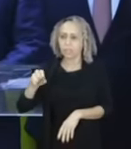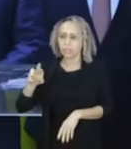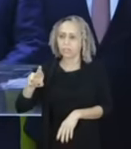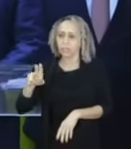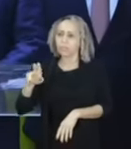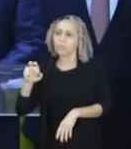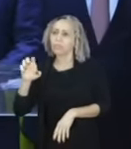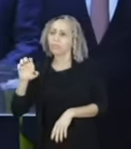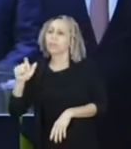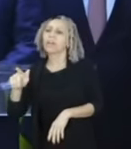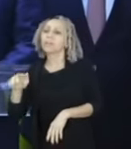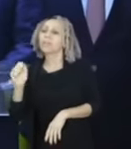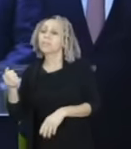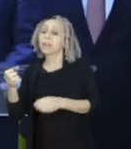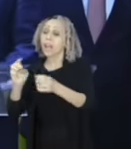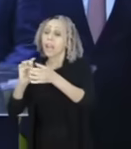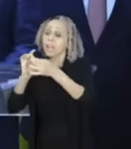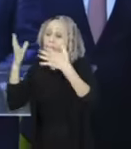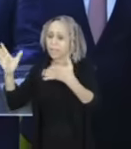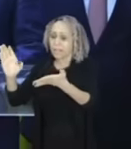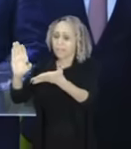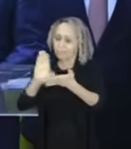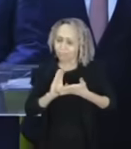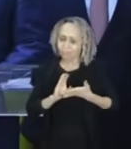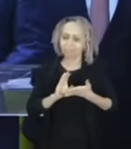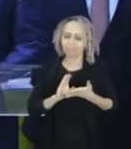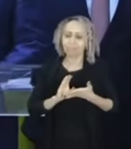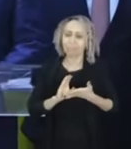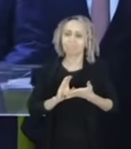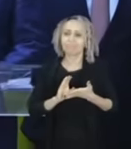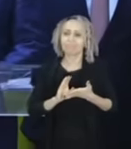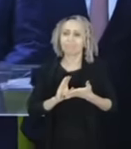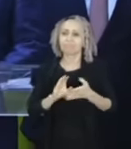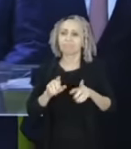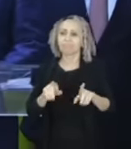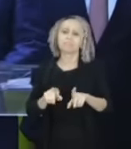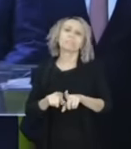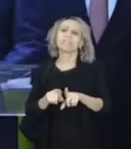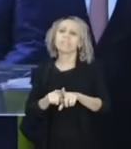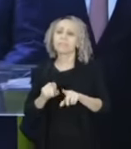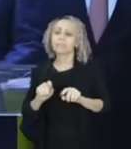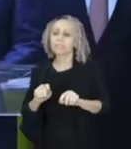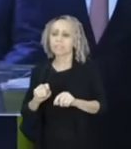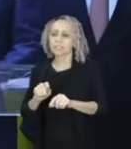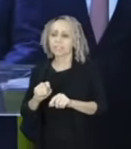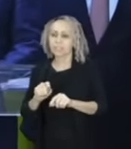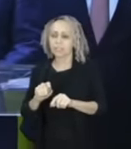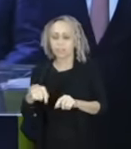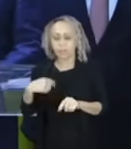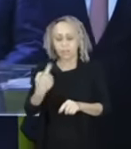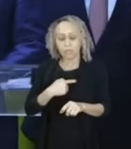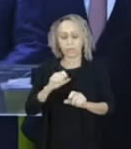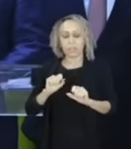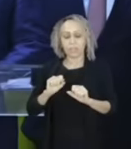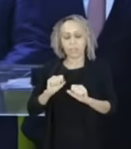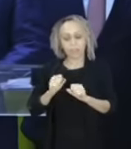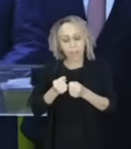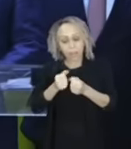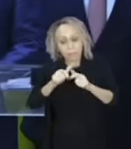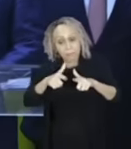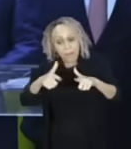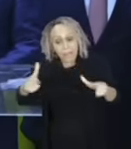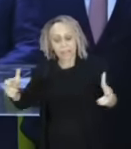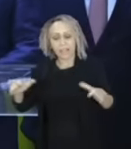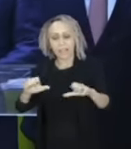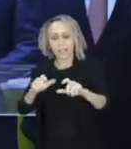ele tem portanto liberdade e eles vão ampliar as possibilidades de utilização desse recursos e